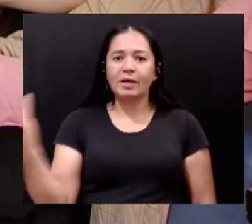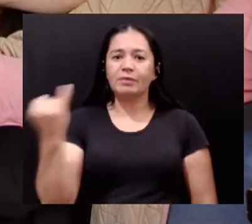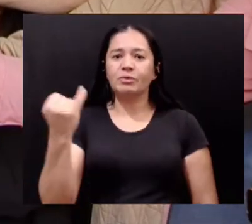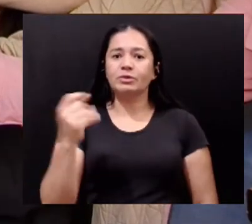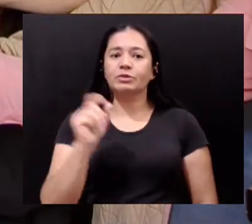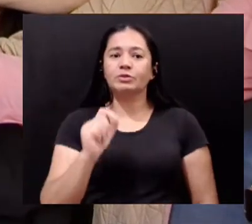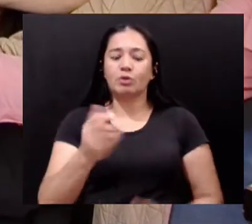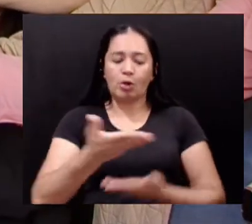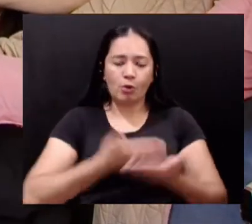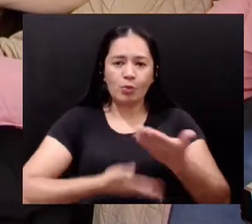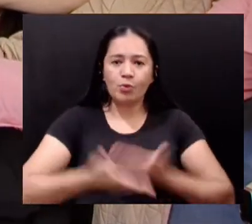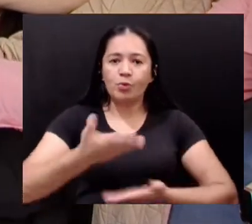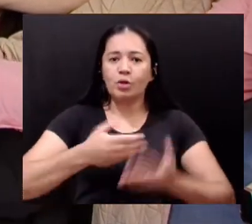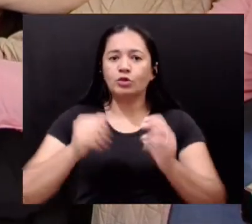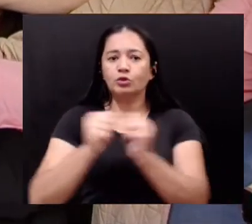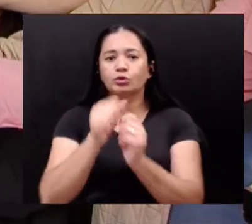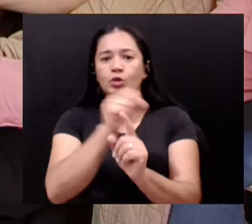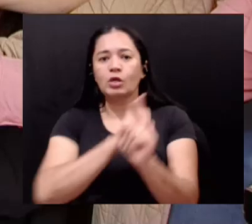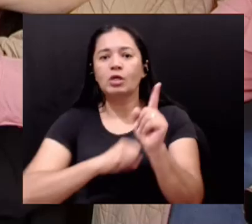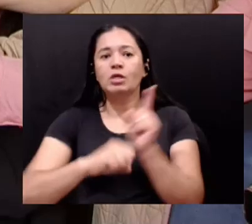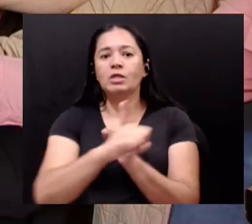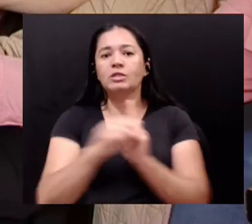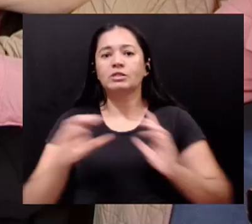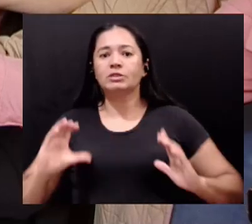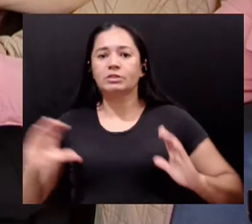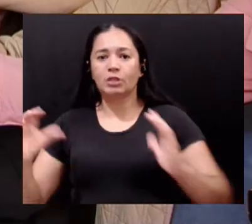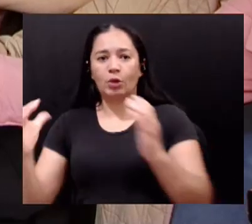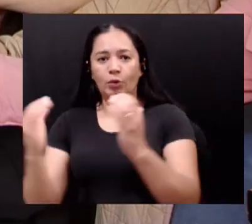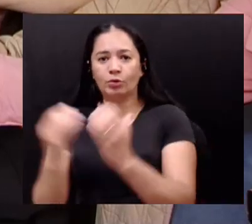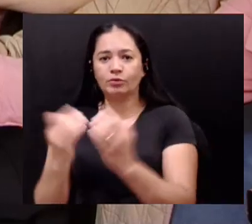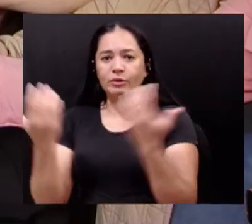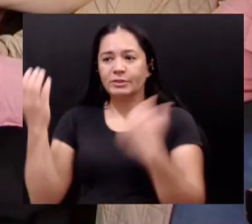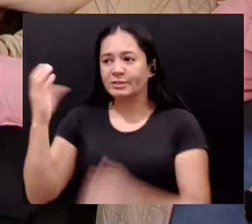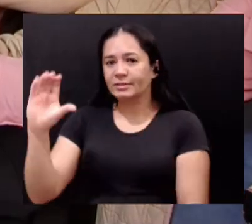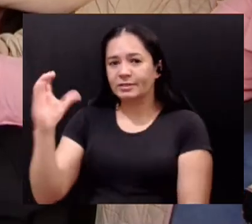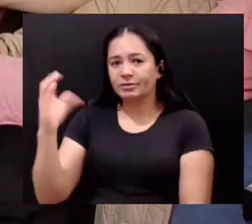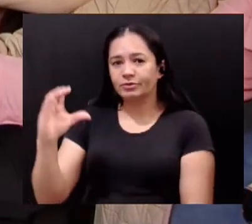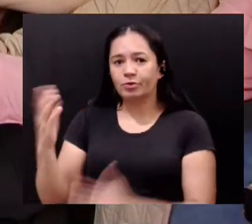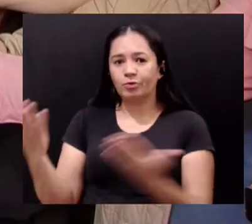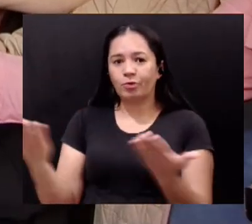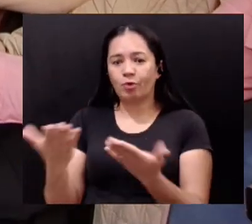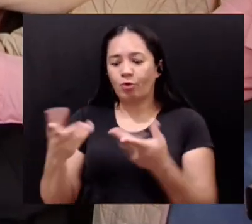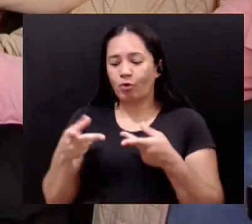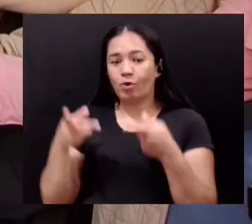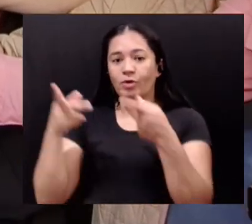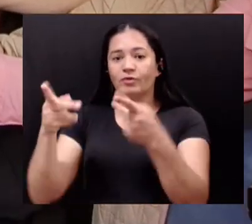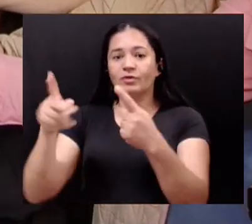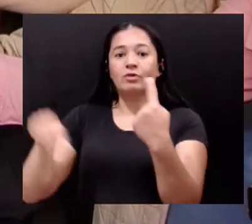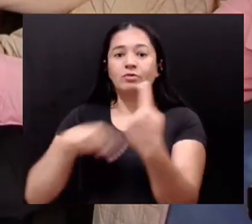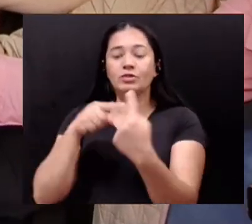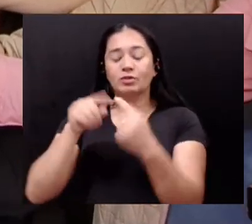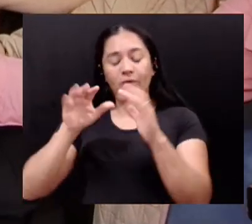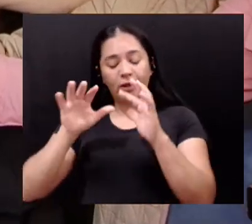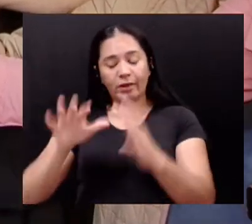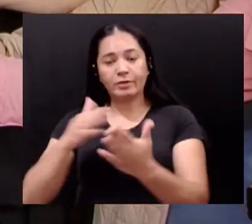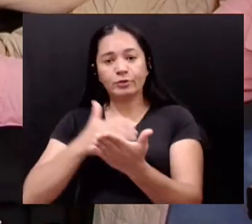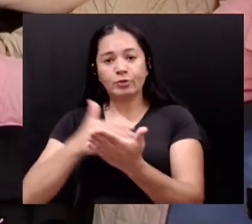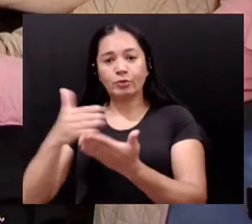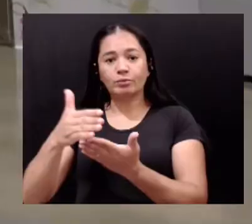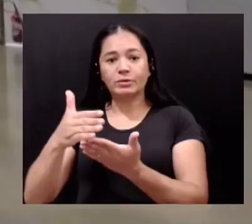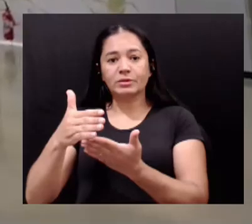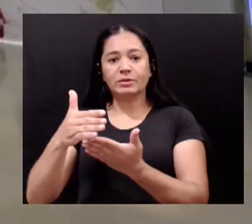sociedade como com a comunidade científica. Hoje, a visita tem esse objetivo. Começamos aqui no RIDS,